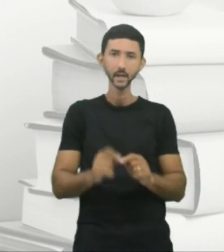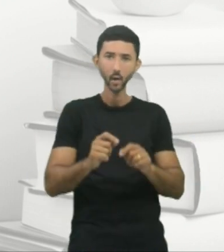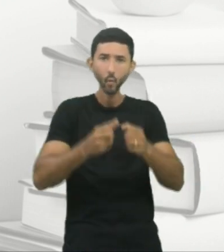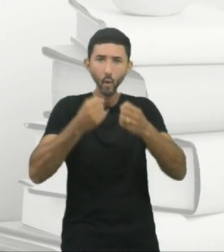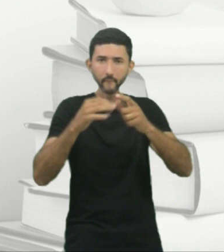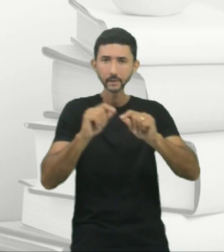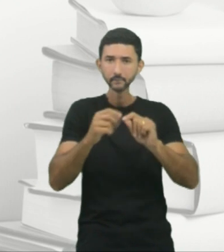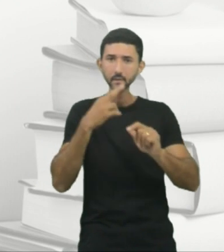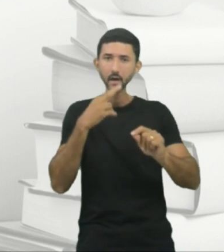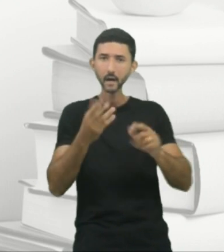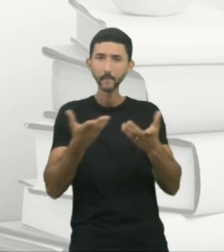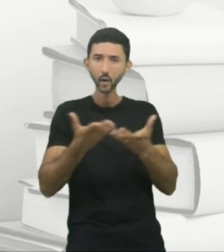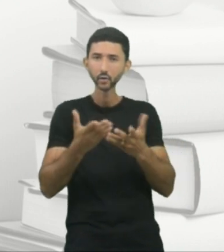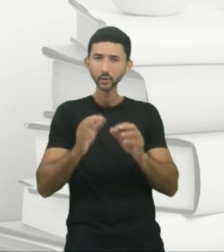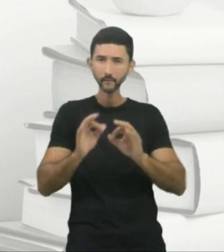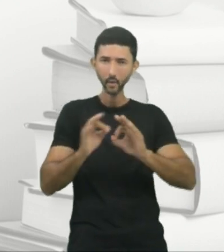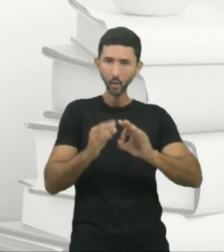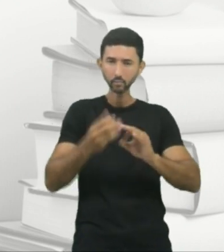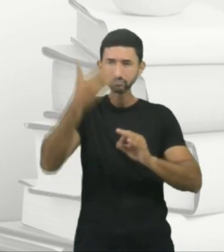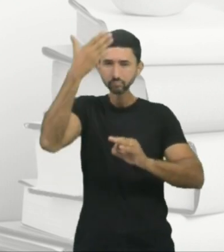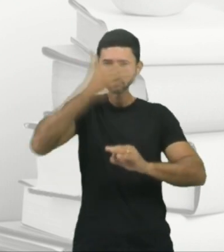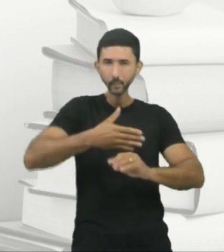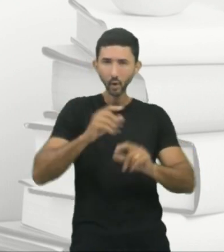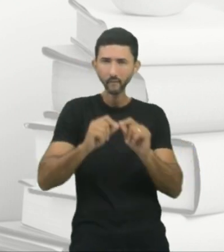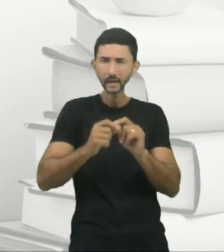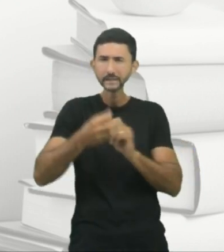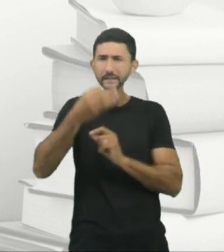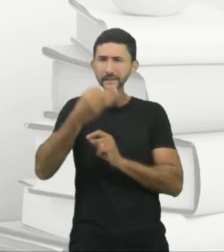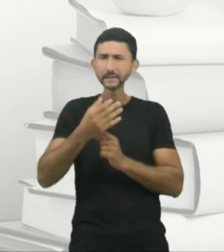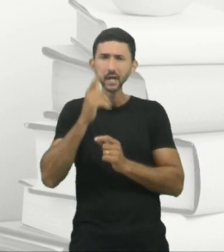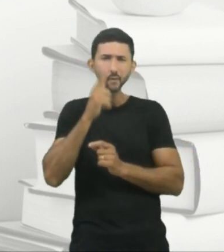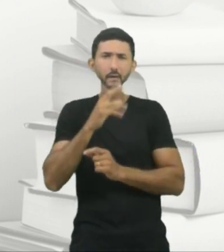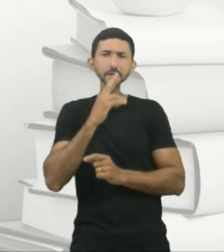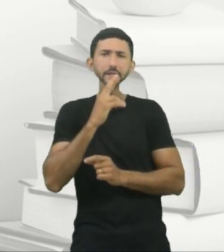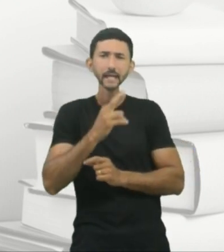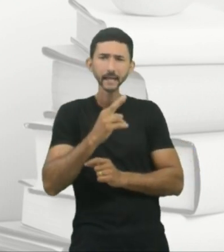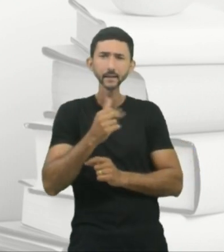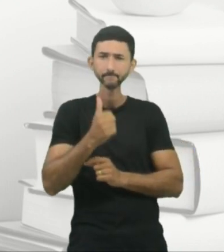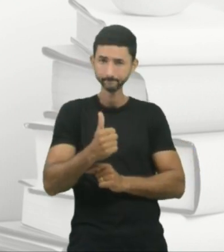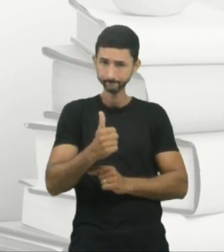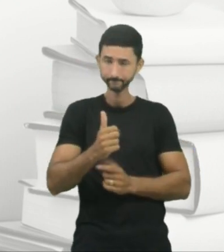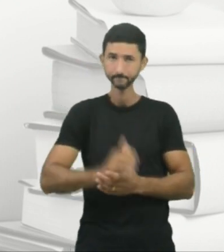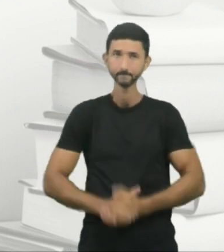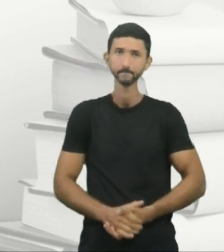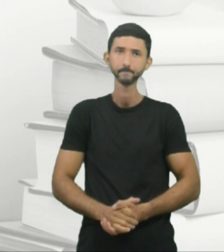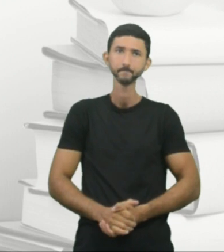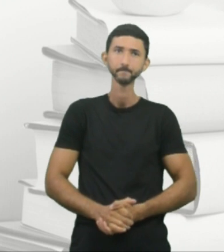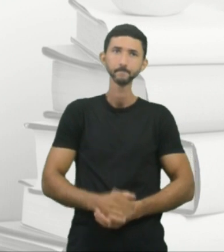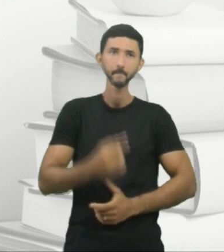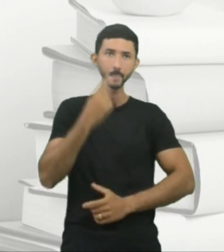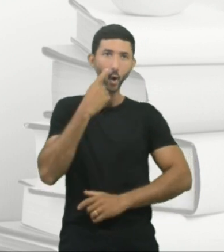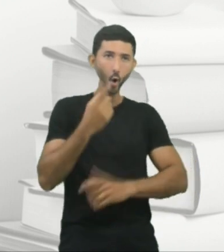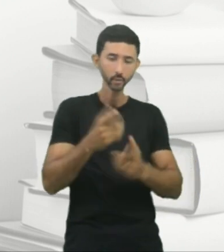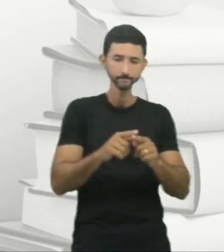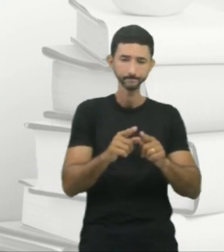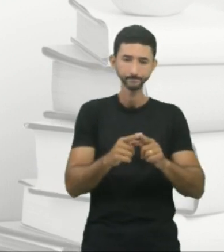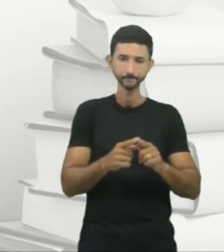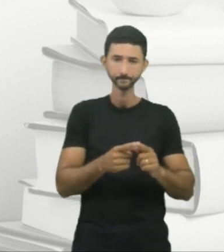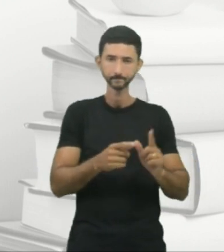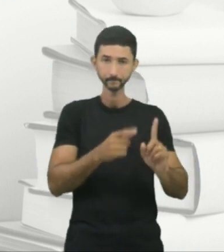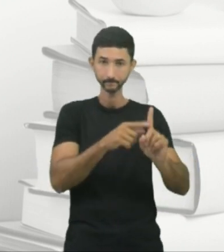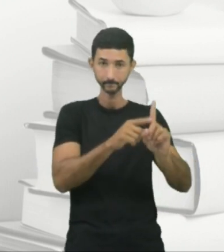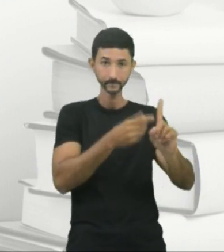porque eu vou te dar a resposta e a gente vai comprovar se você chegou na resposta certa. Olhem aqui comigo.